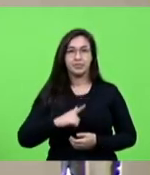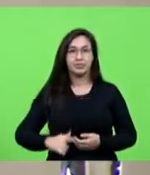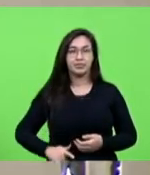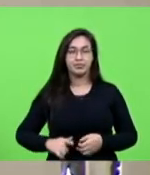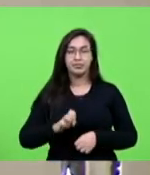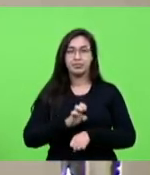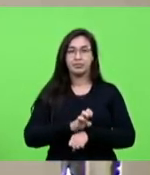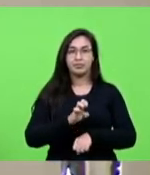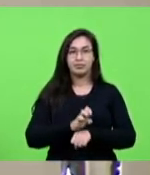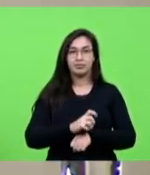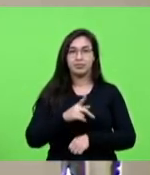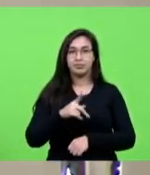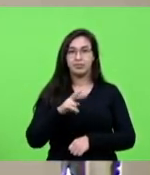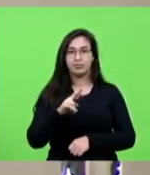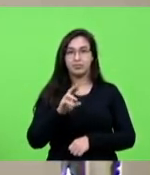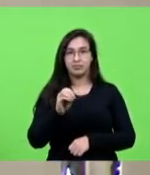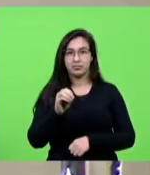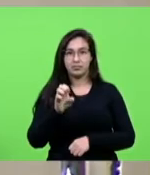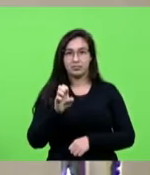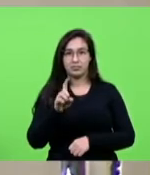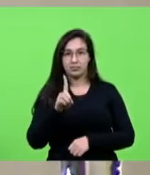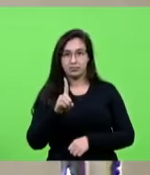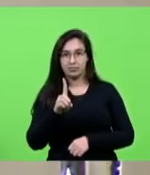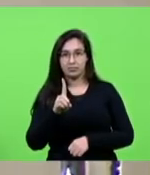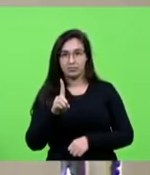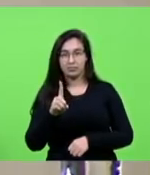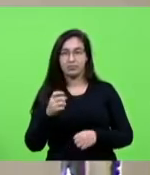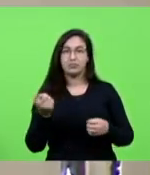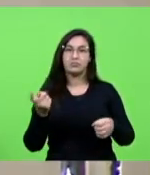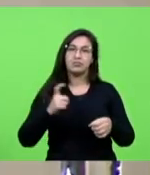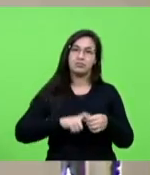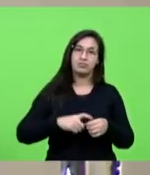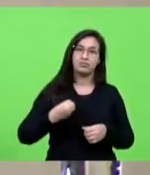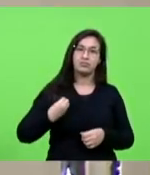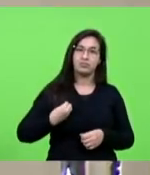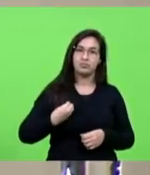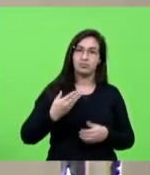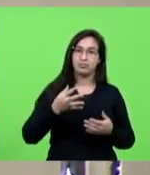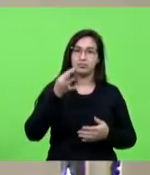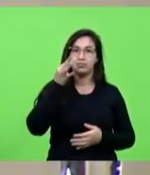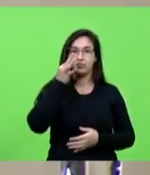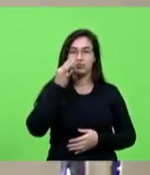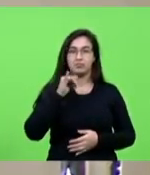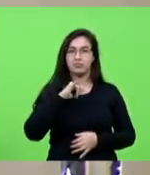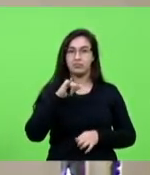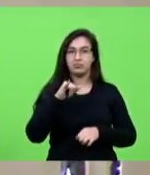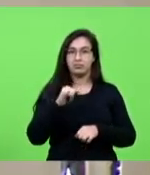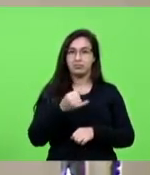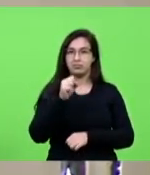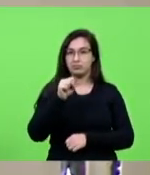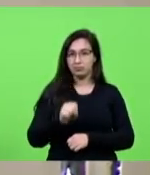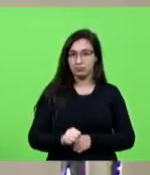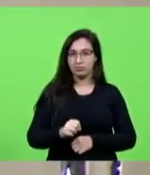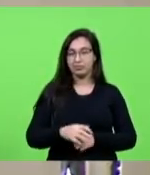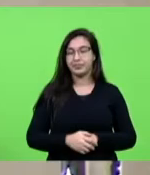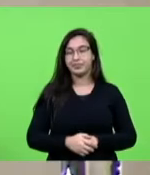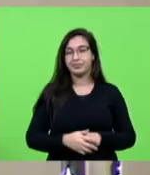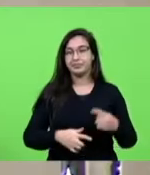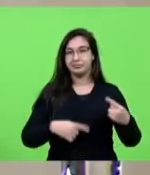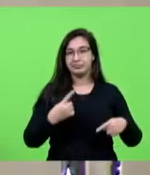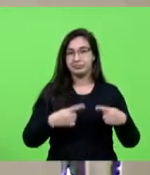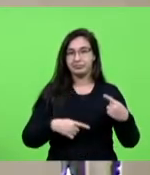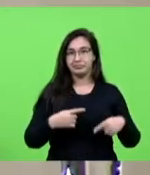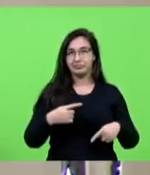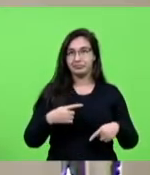que o PROERD retorne presencialmente às escolas de Jaraguá do Sul. Em discussão. Não havendo quem queira discutir, em